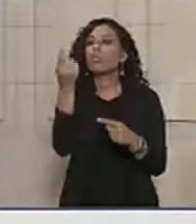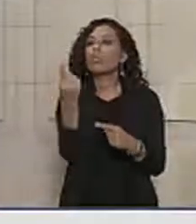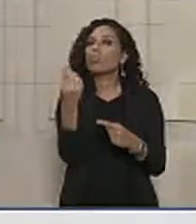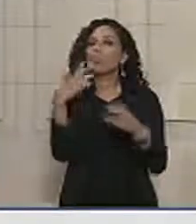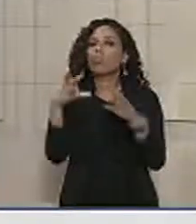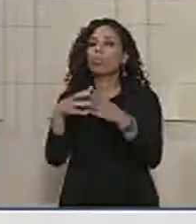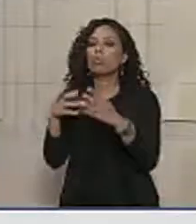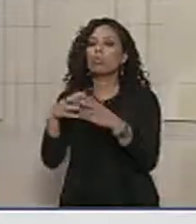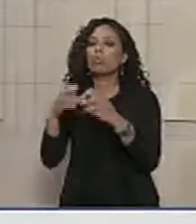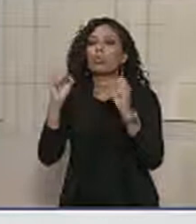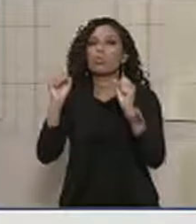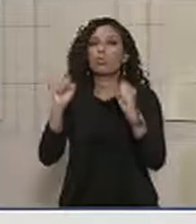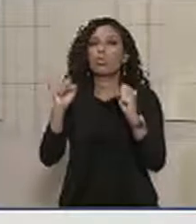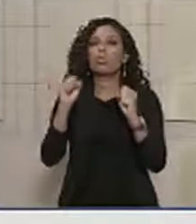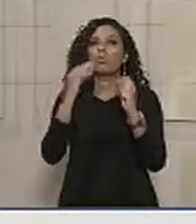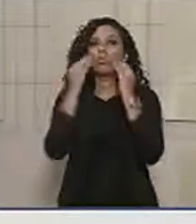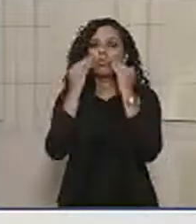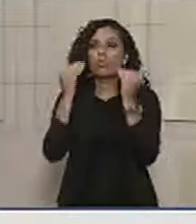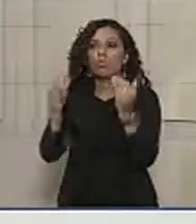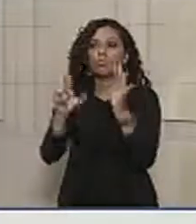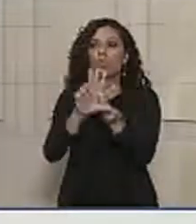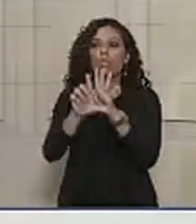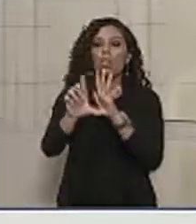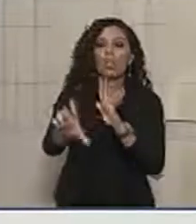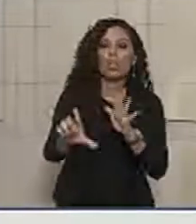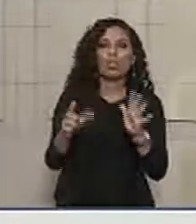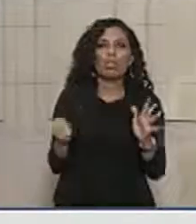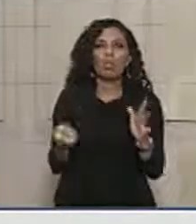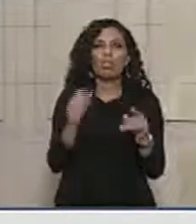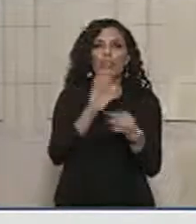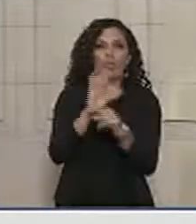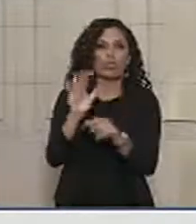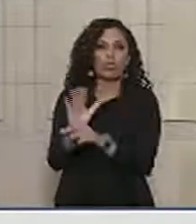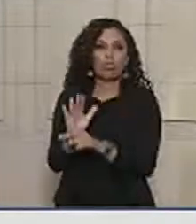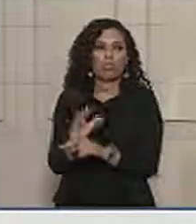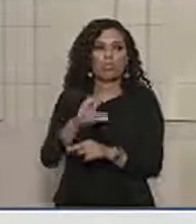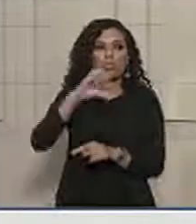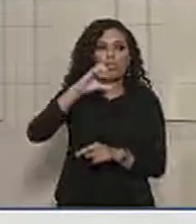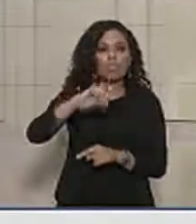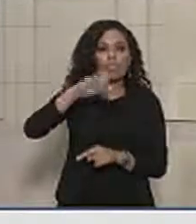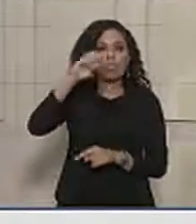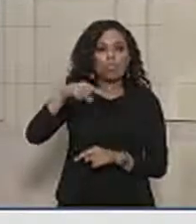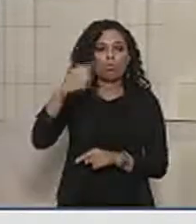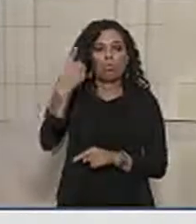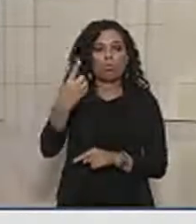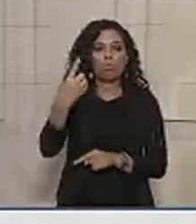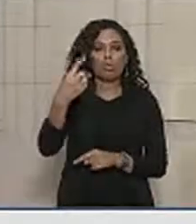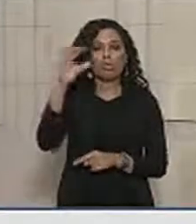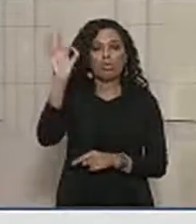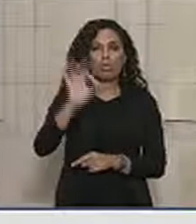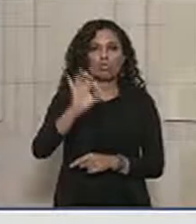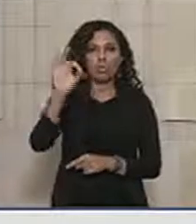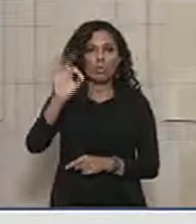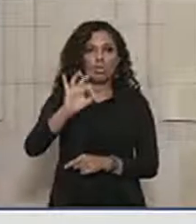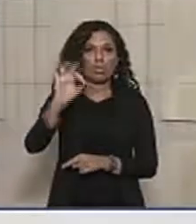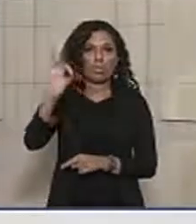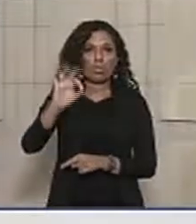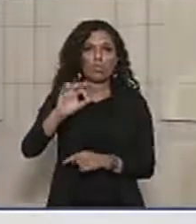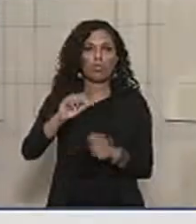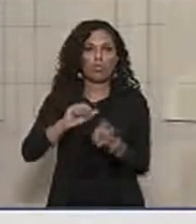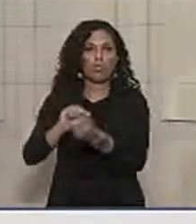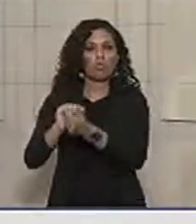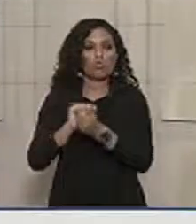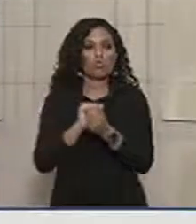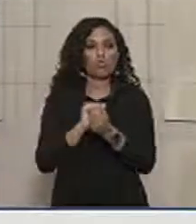apresentar soluções legislativas que obtiverem no mínimo 0,1% de apoio dentre os eleitores